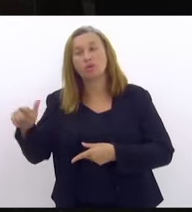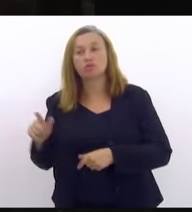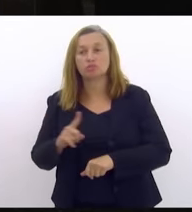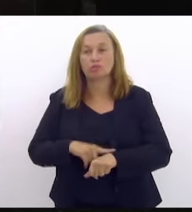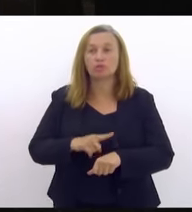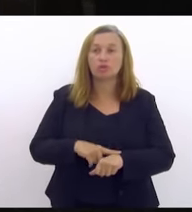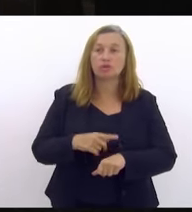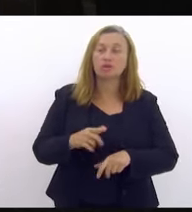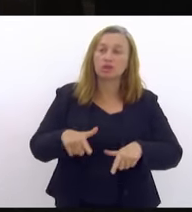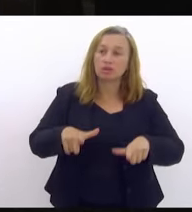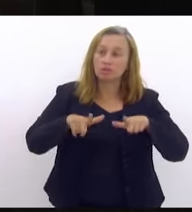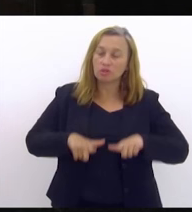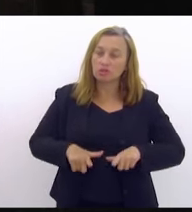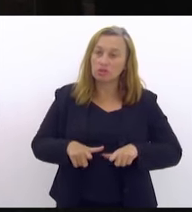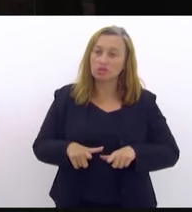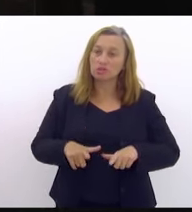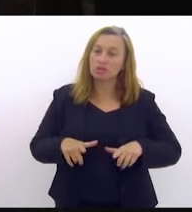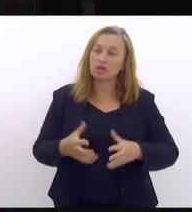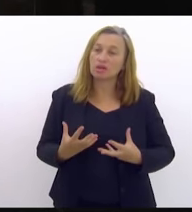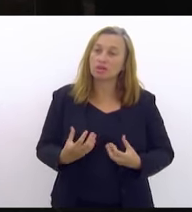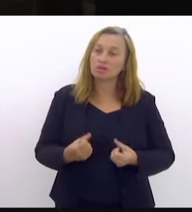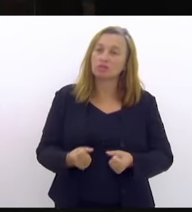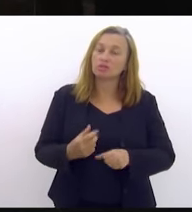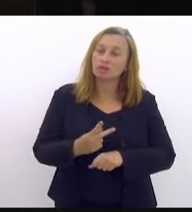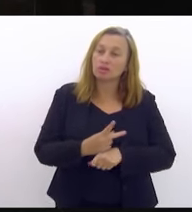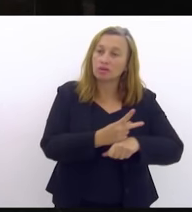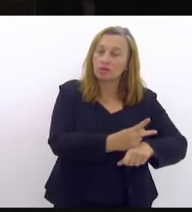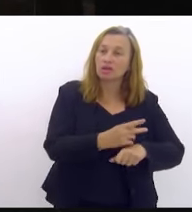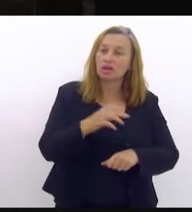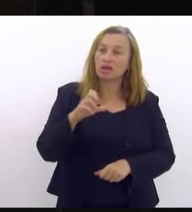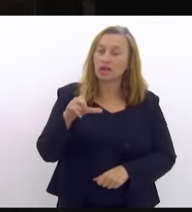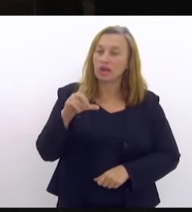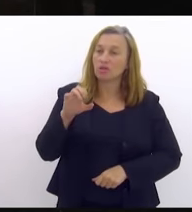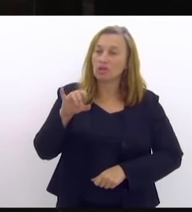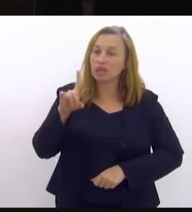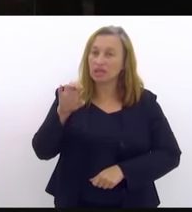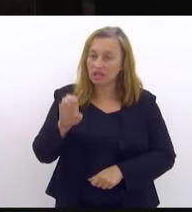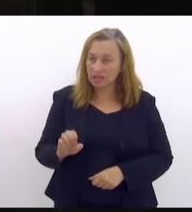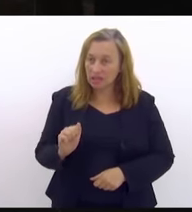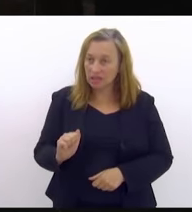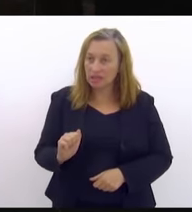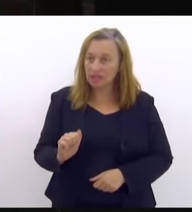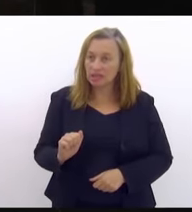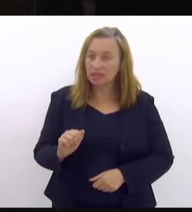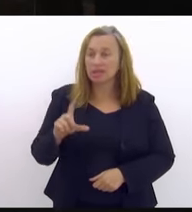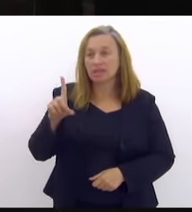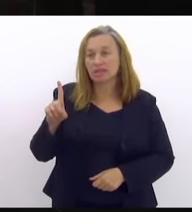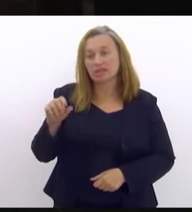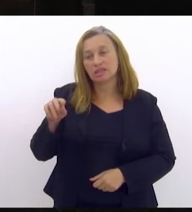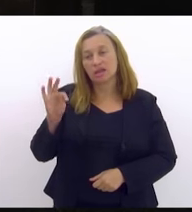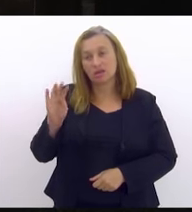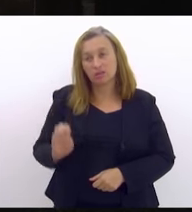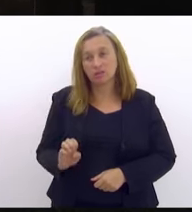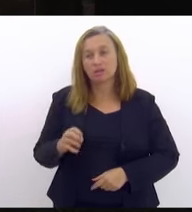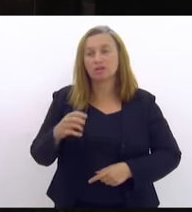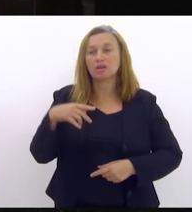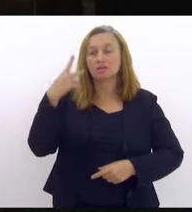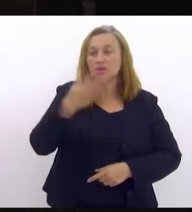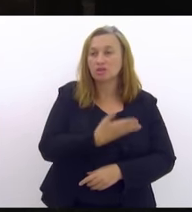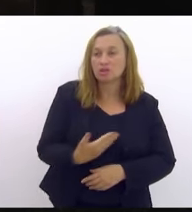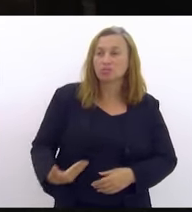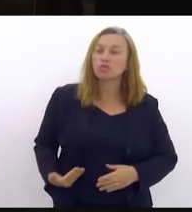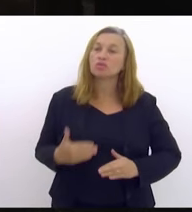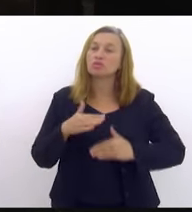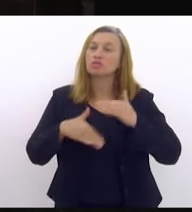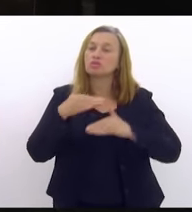recebendo moção. Eu estive aqui recebendo o prêmio Leolinda Daltro, que é um prêmio pelas políticas públicas